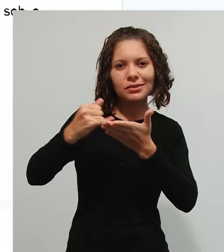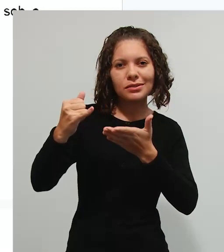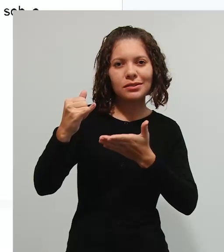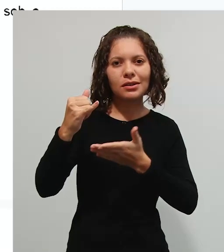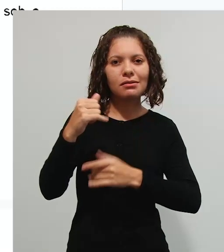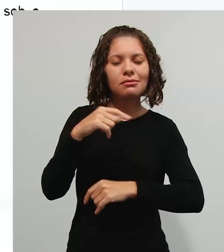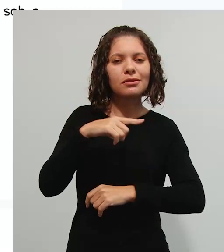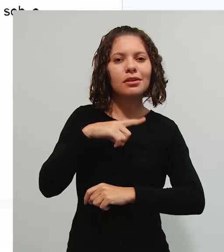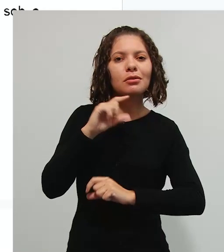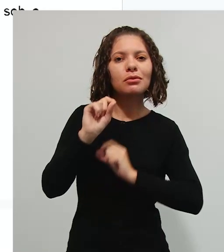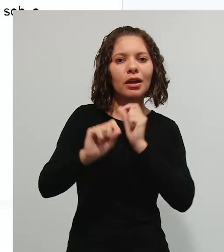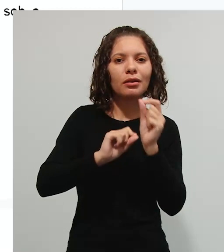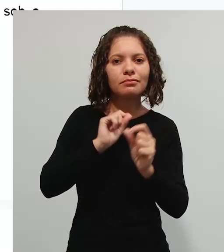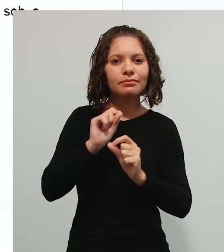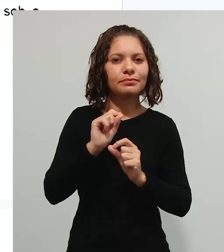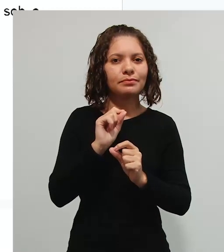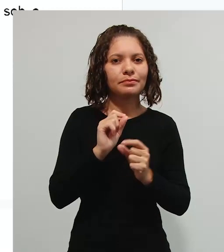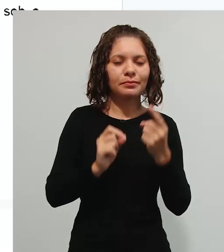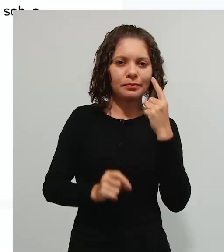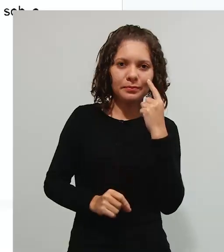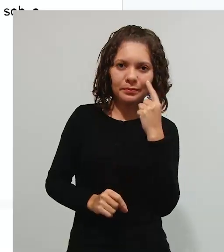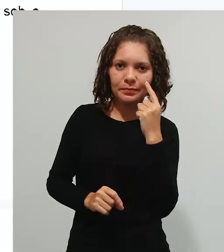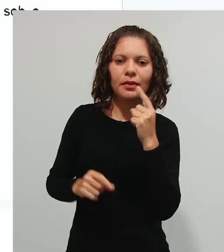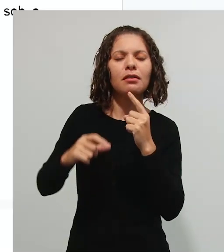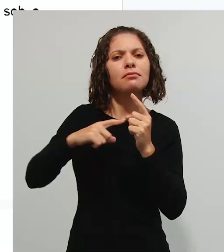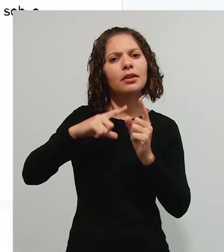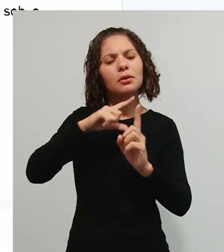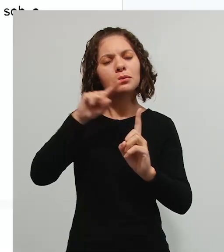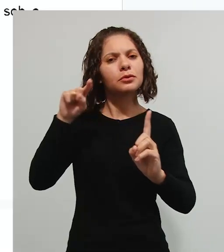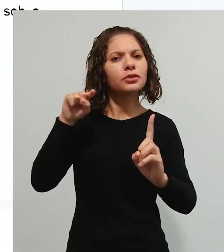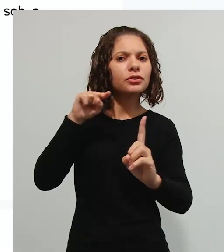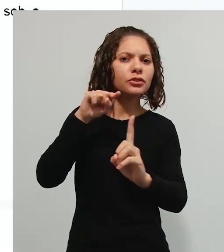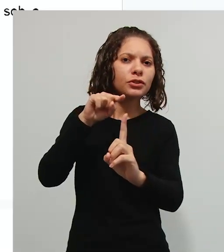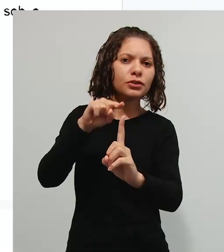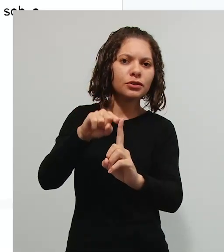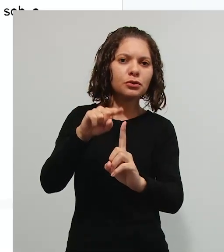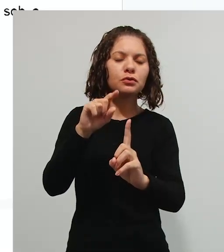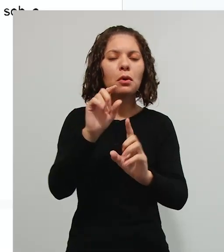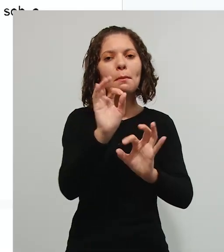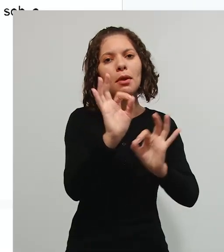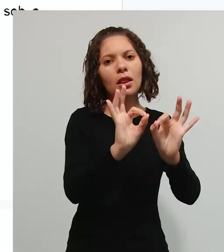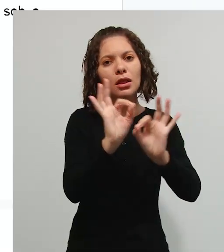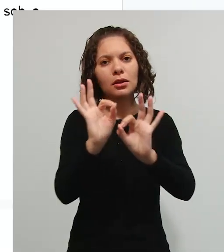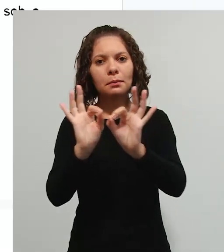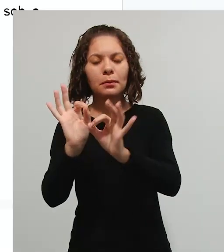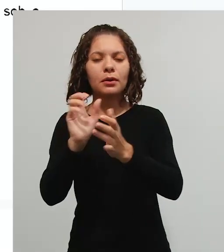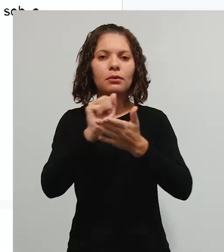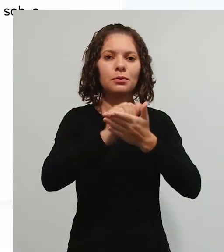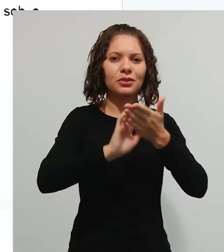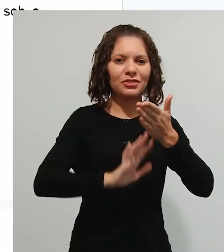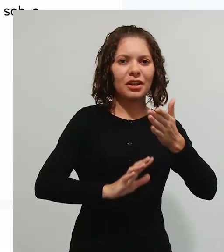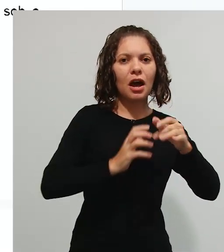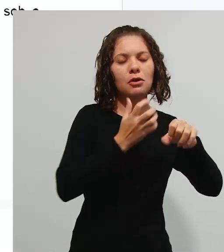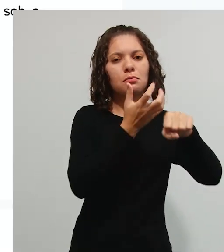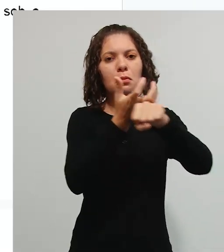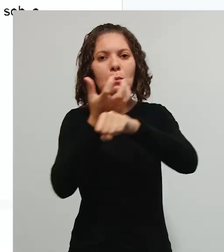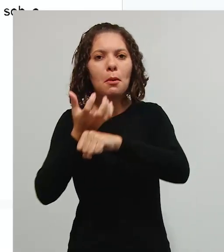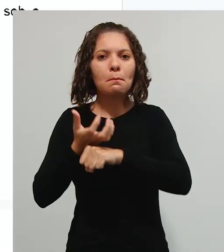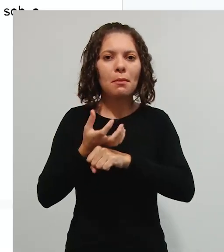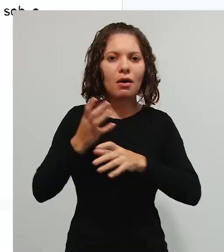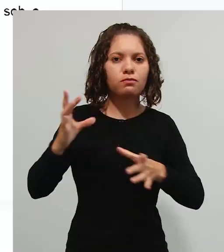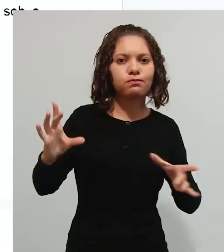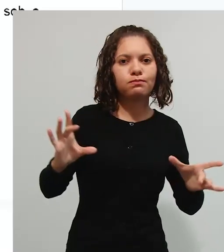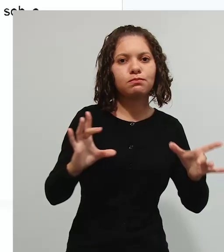o propósito, planejamento e realização de atividades interdisciplinares. Então, não vai ser o mesmo